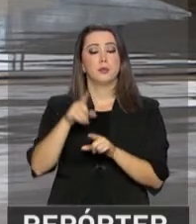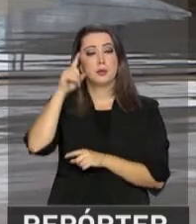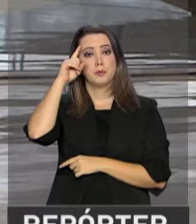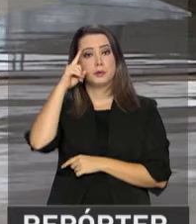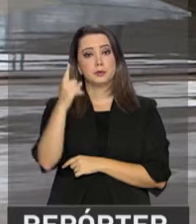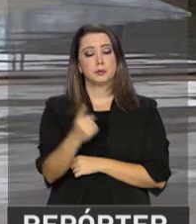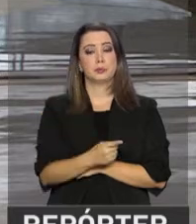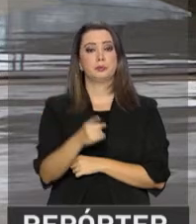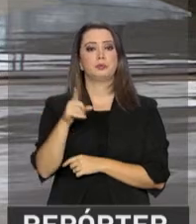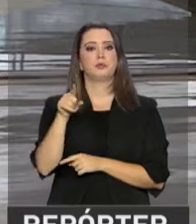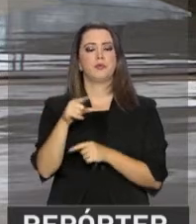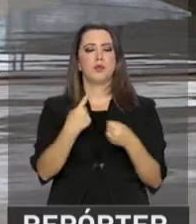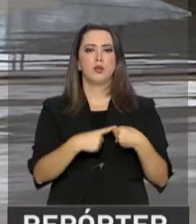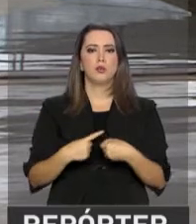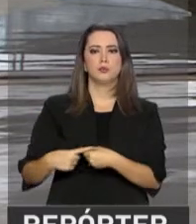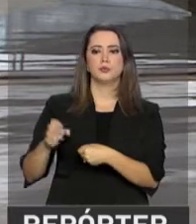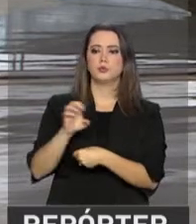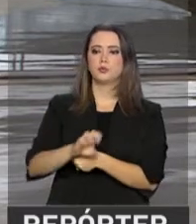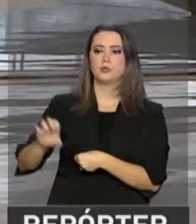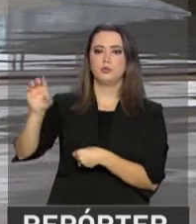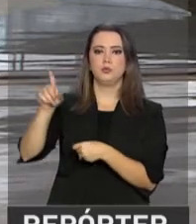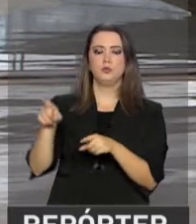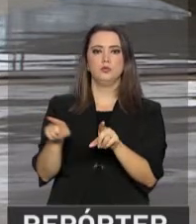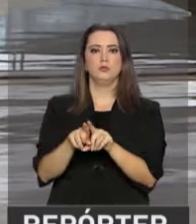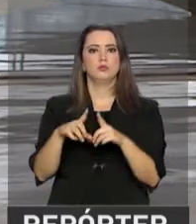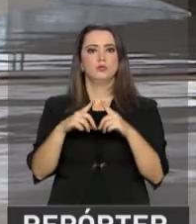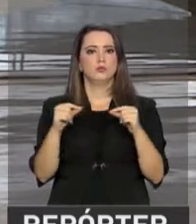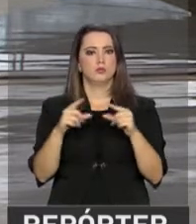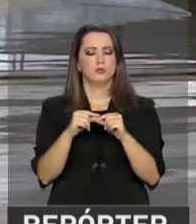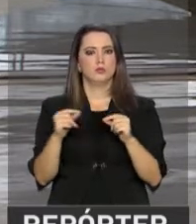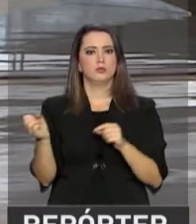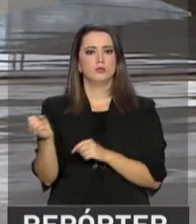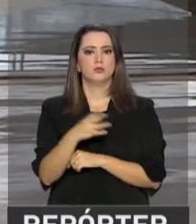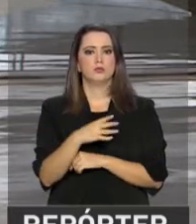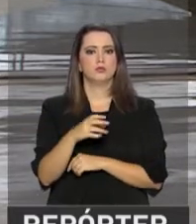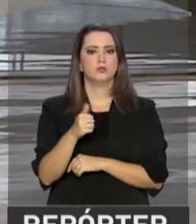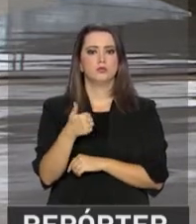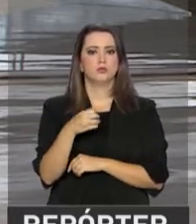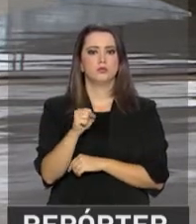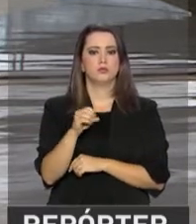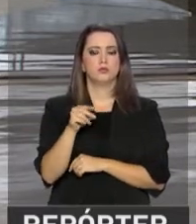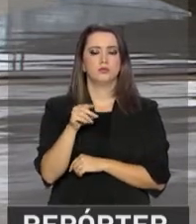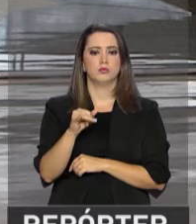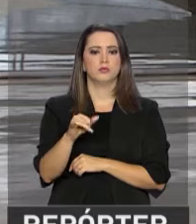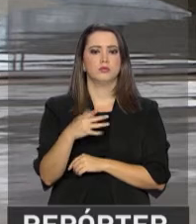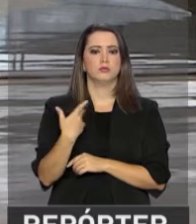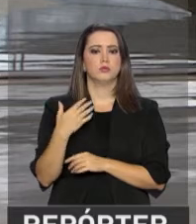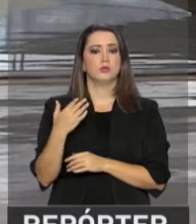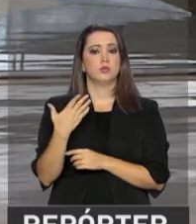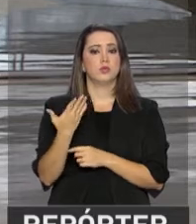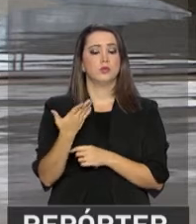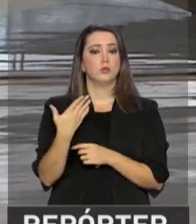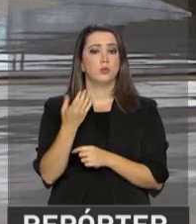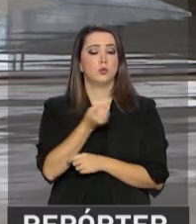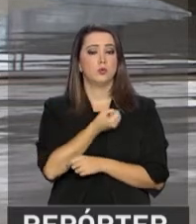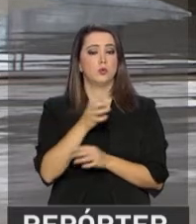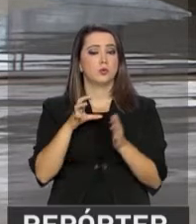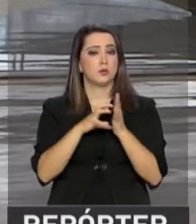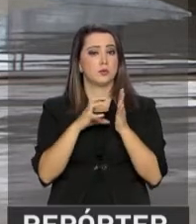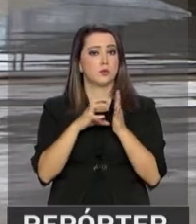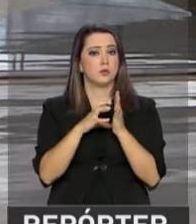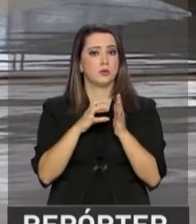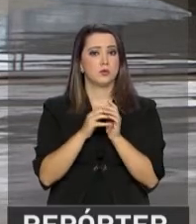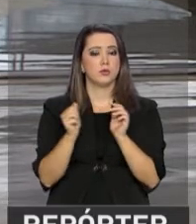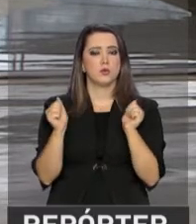departamentos de trânsito dos estados e do distrito federal atualize em 180 dias as suas bases de dados junto ao